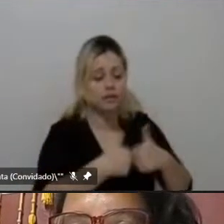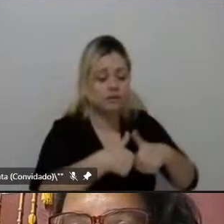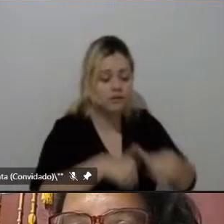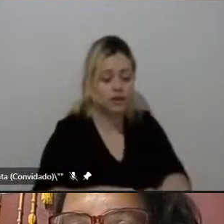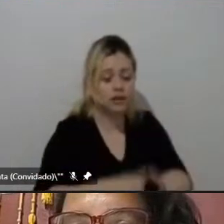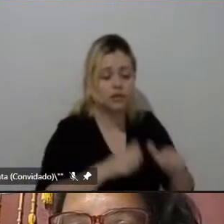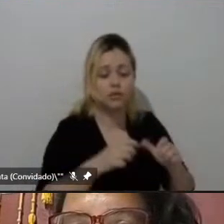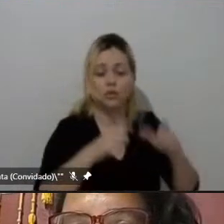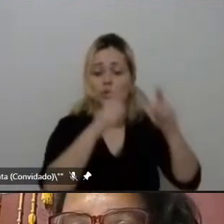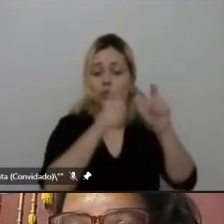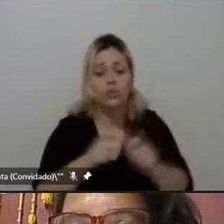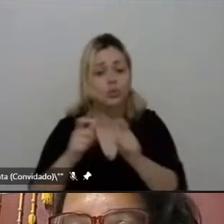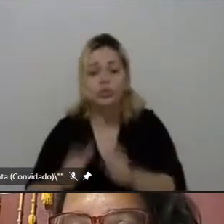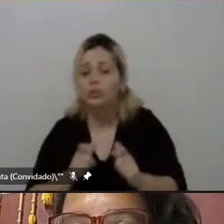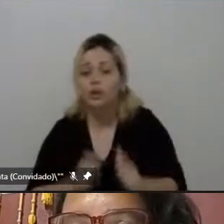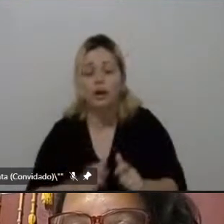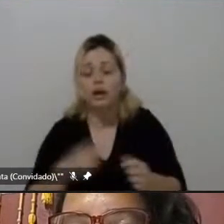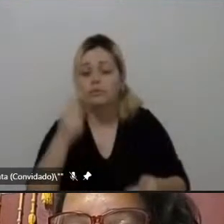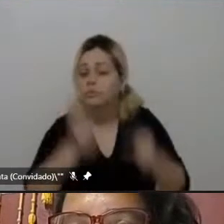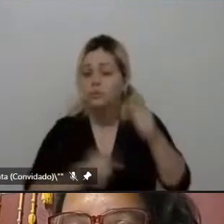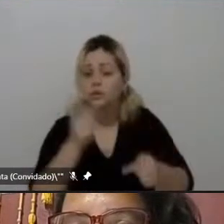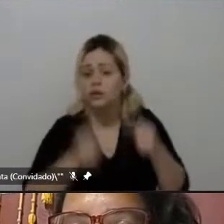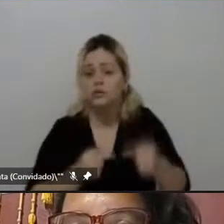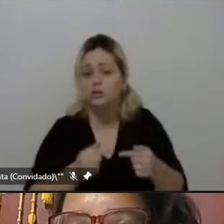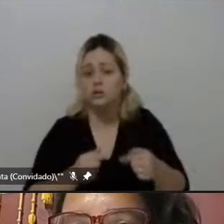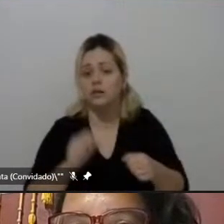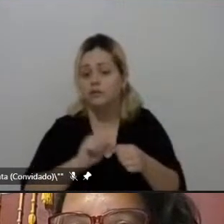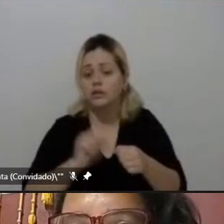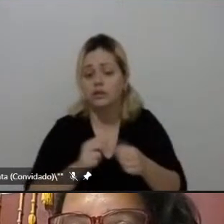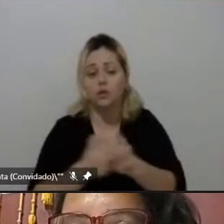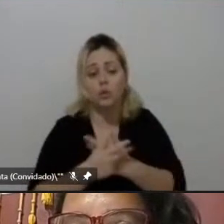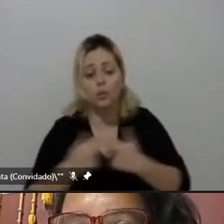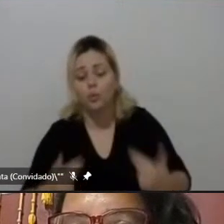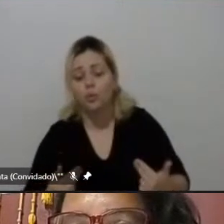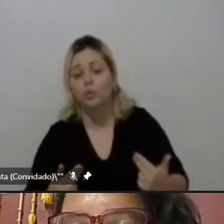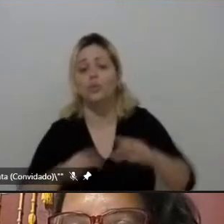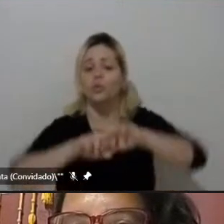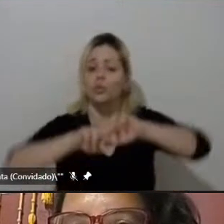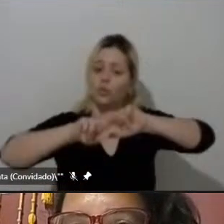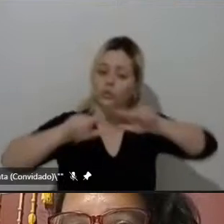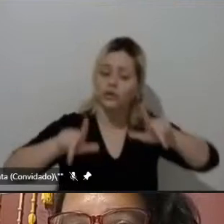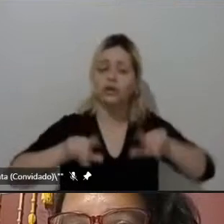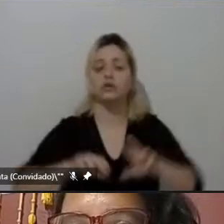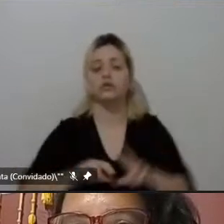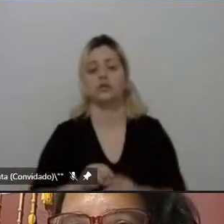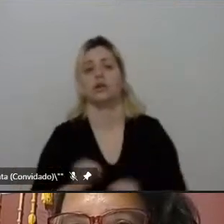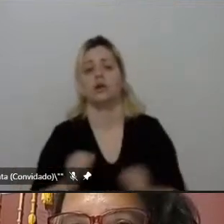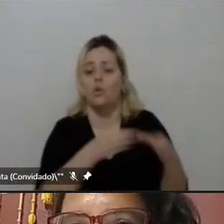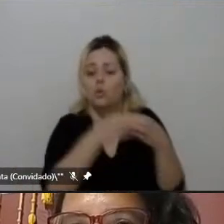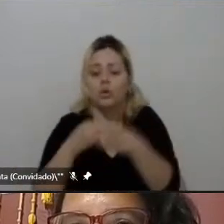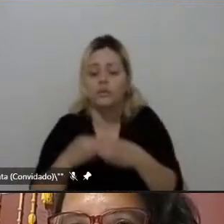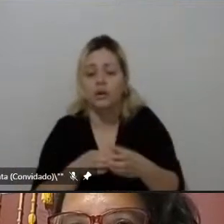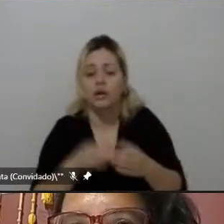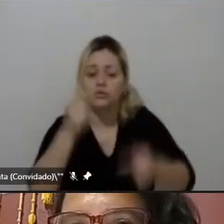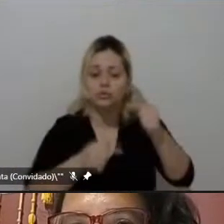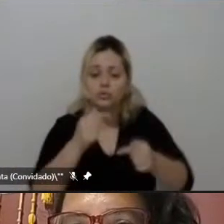né, propondo outros formatos, né, dos mandatos coletivos, né, da discussão da mulher